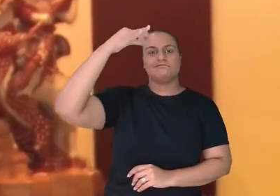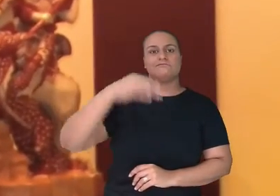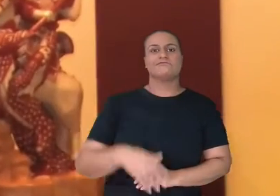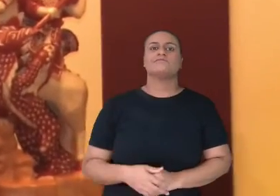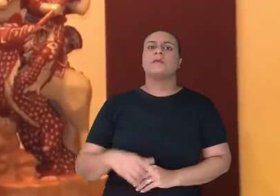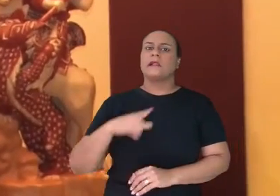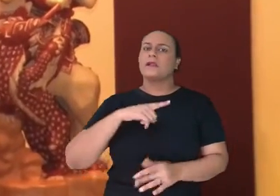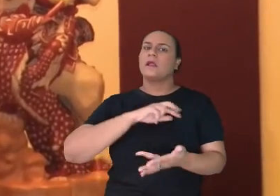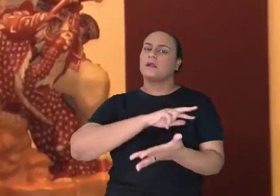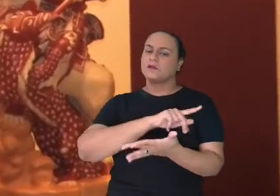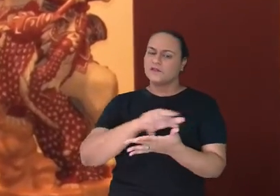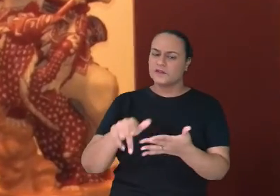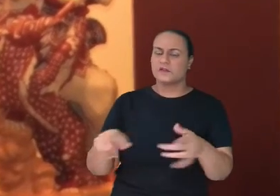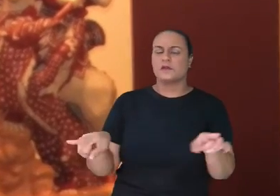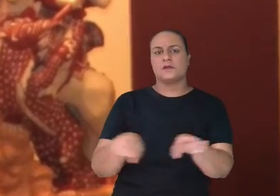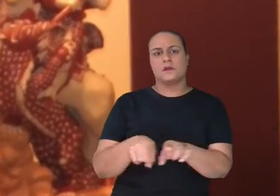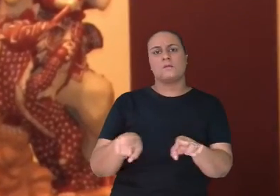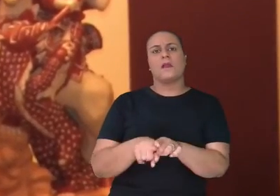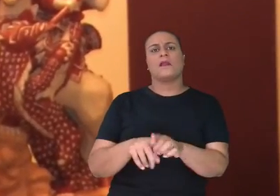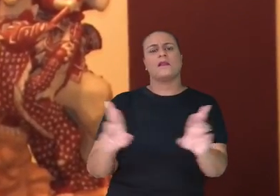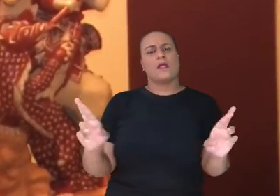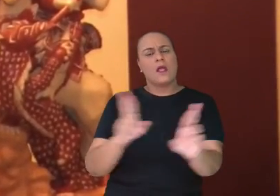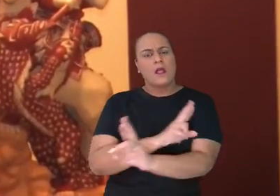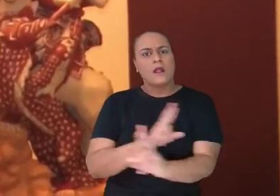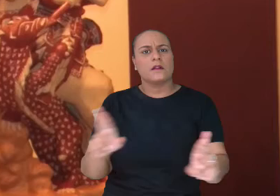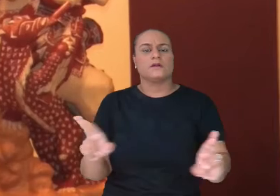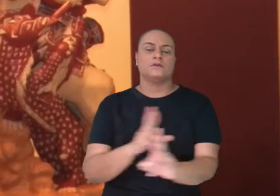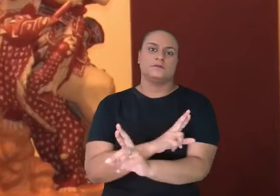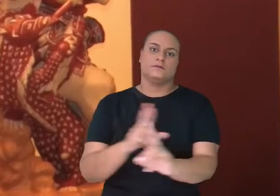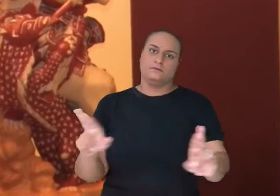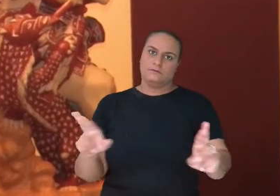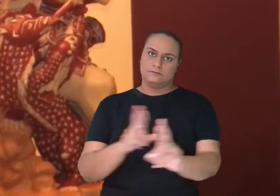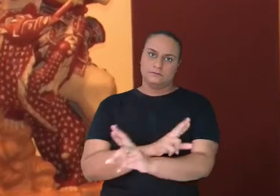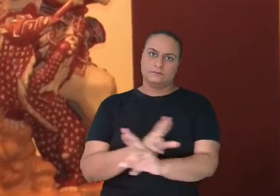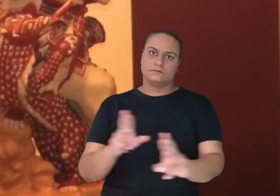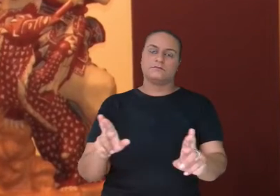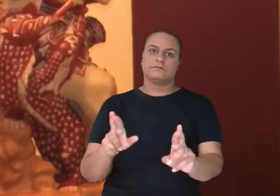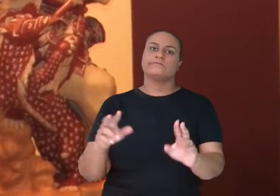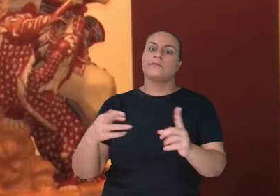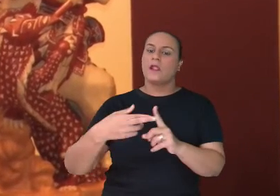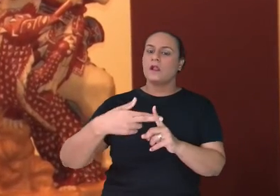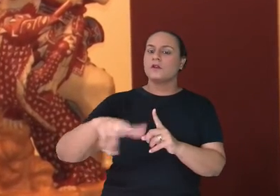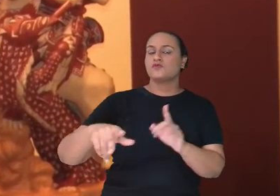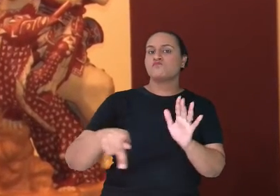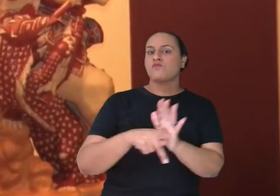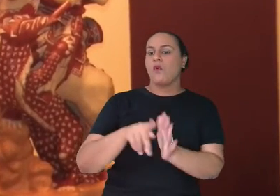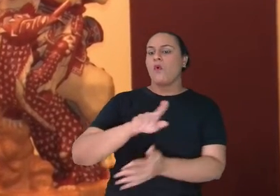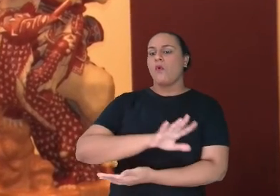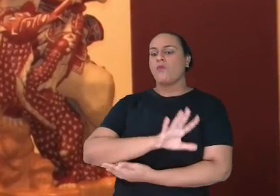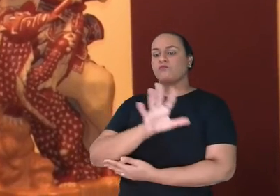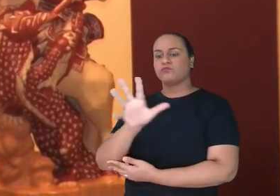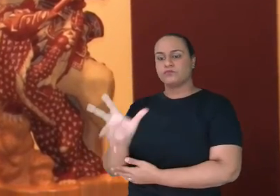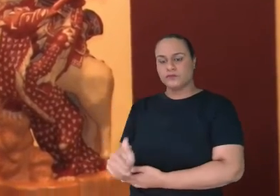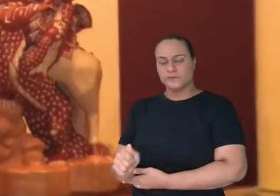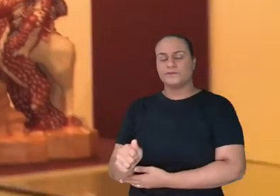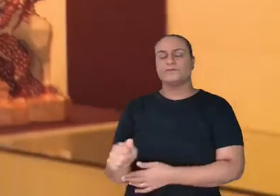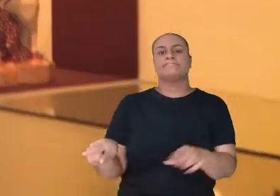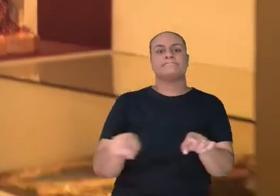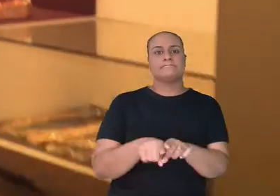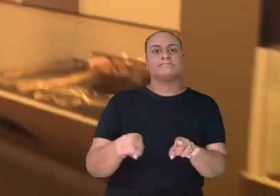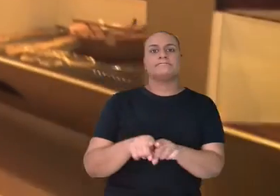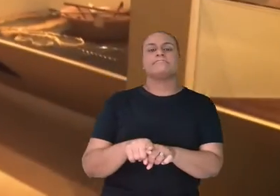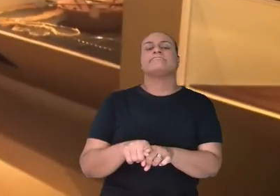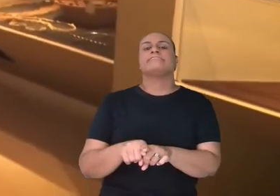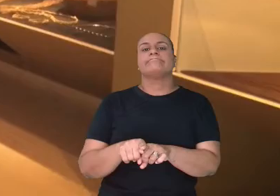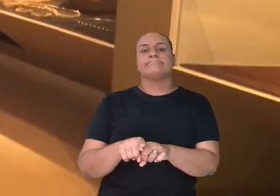essa diversidade também dessas relações estabelecidas entre as religiões de matriz africana e o